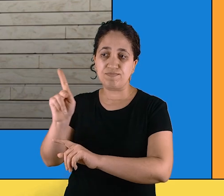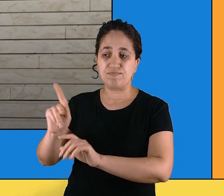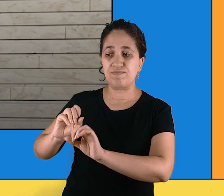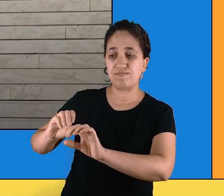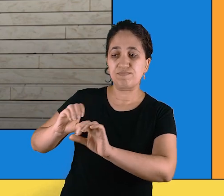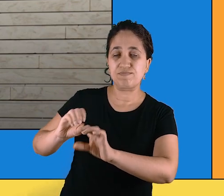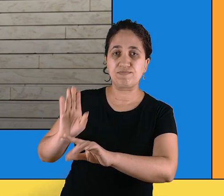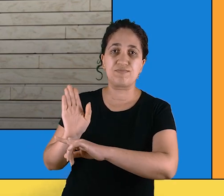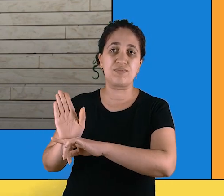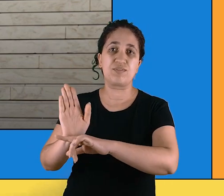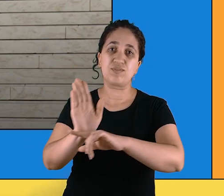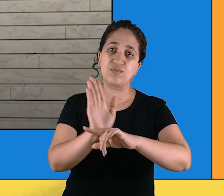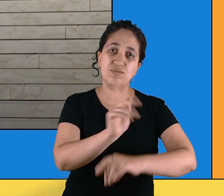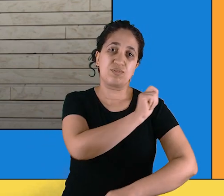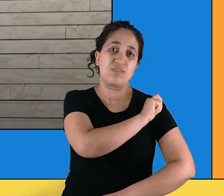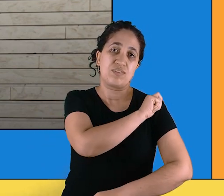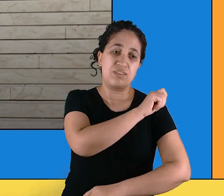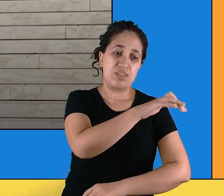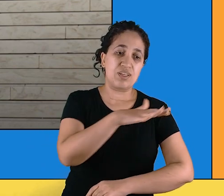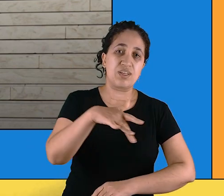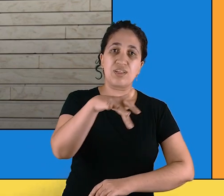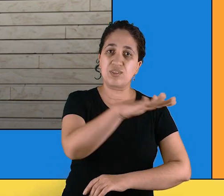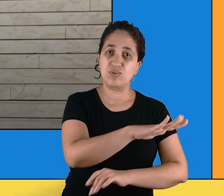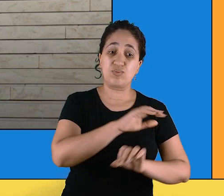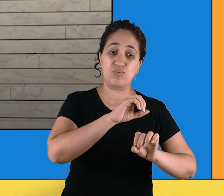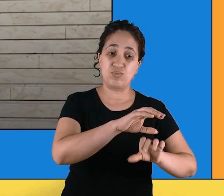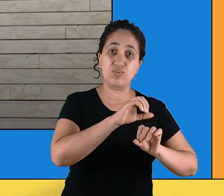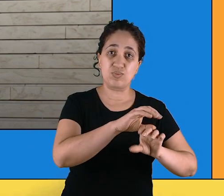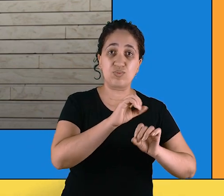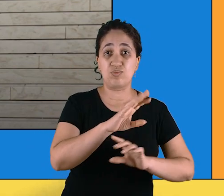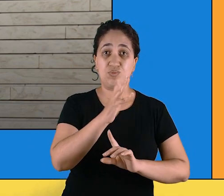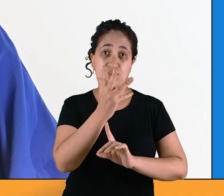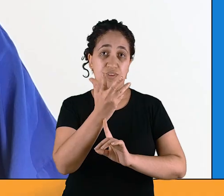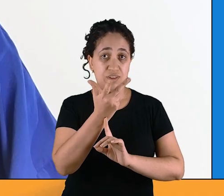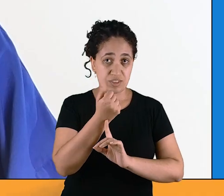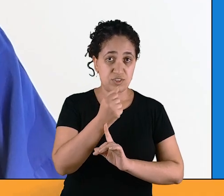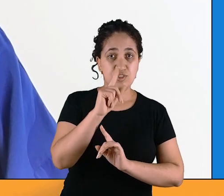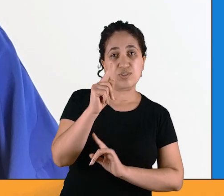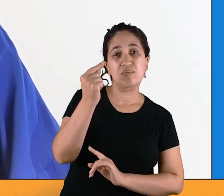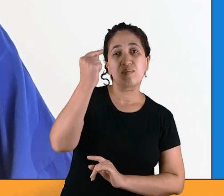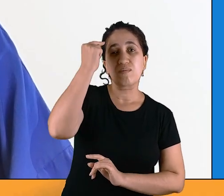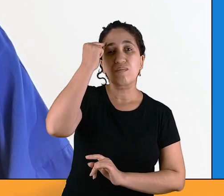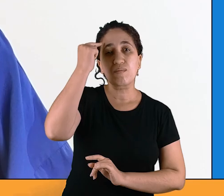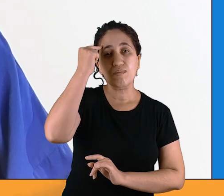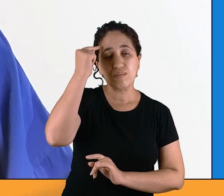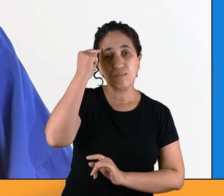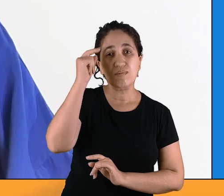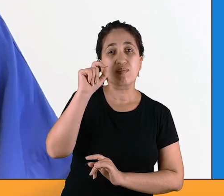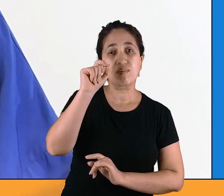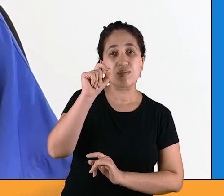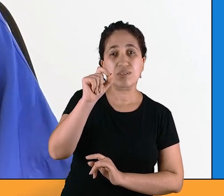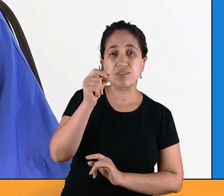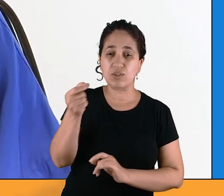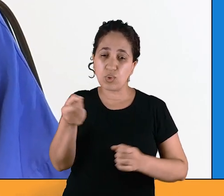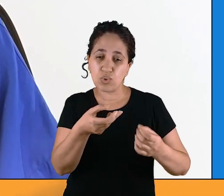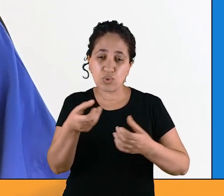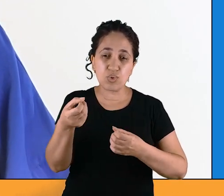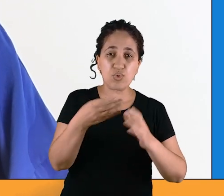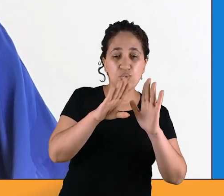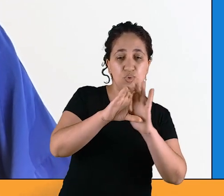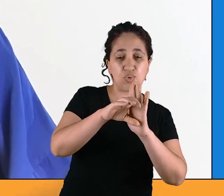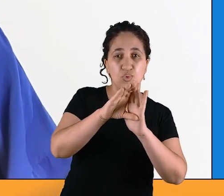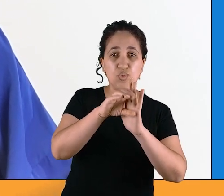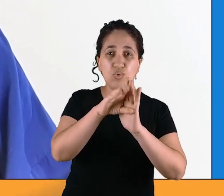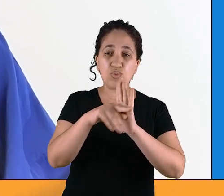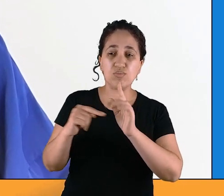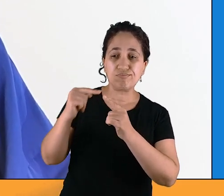os educadores, os estudantes da área de educação, de arte e educação, a pensar, né, os novos conceitos,